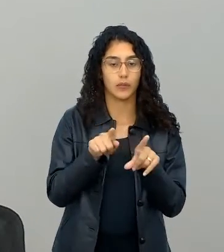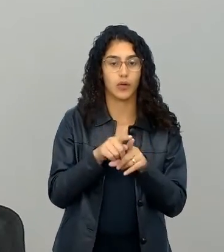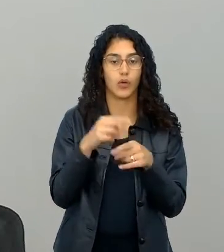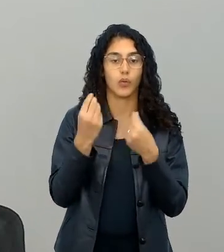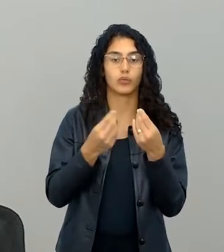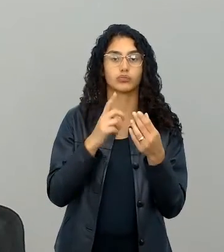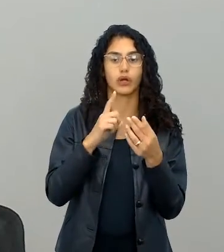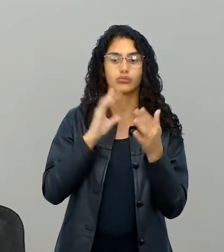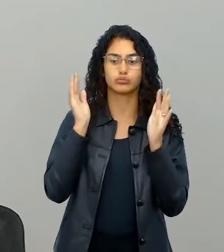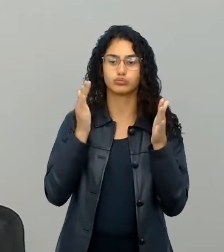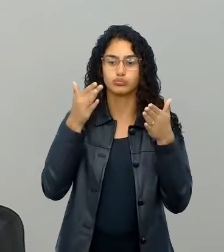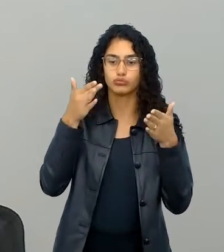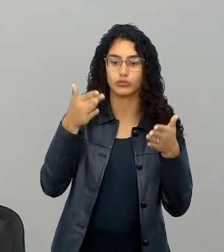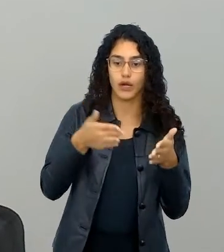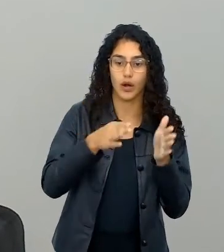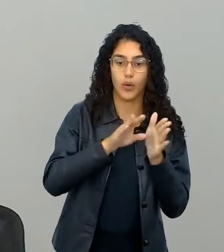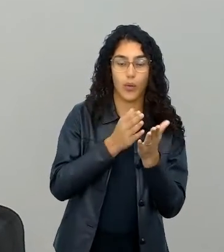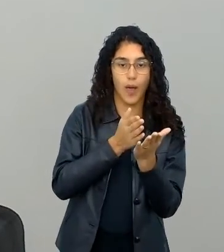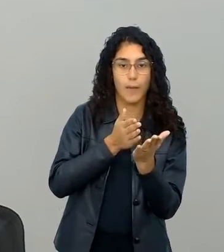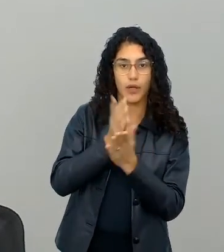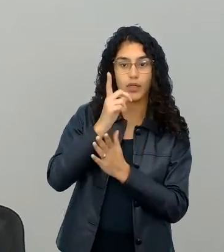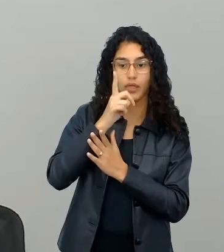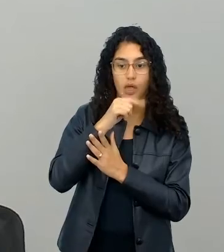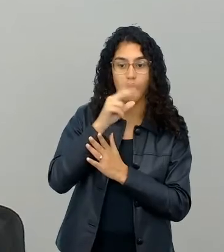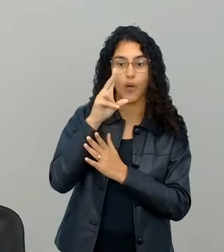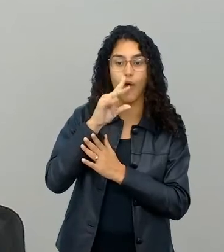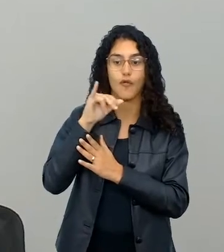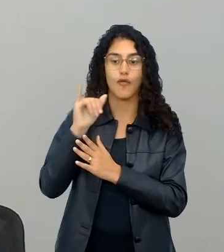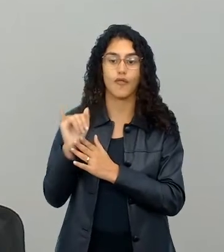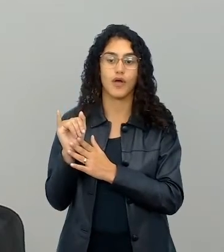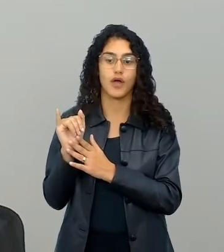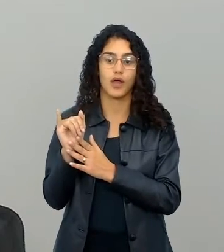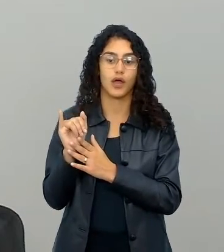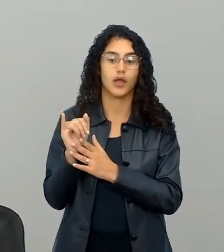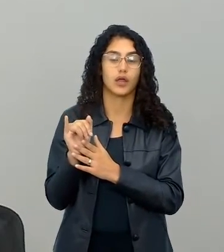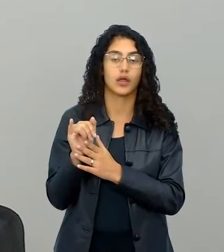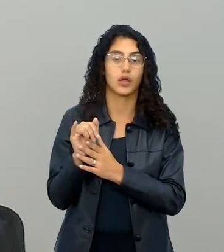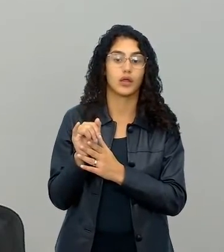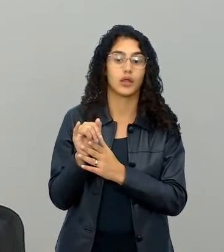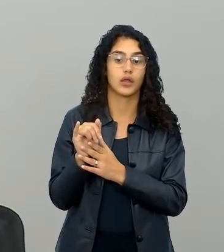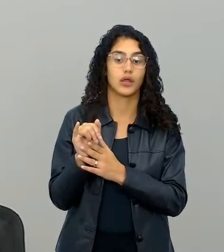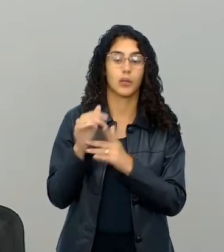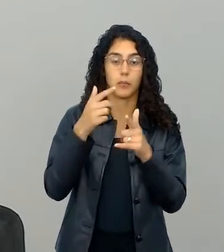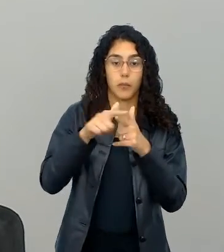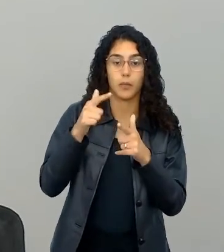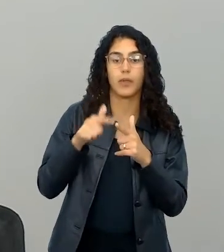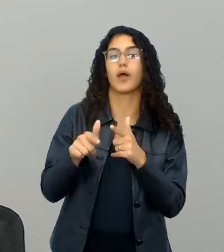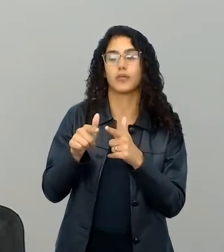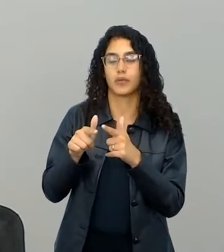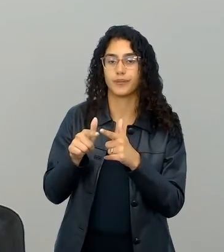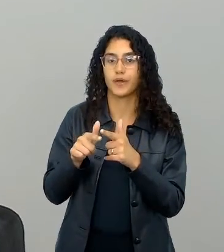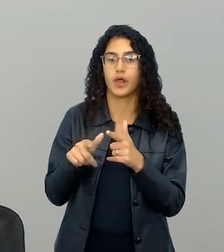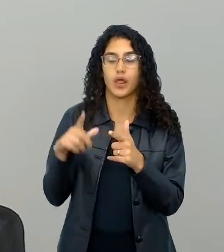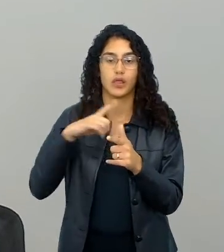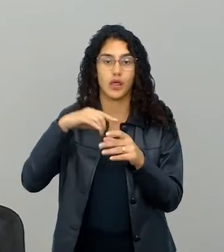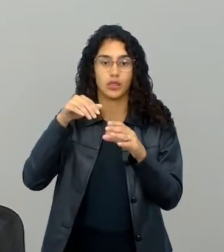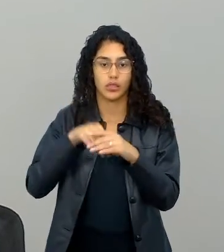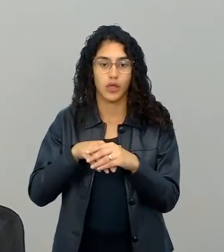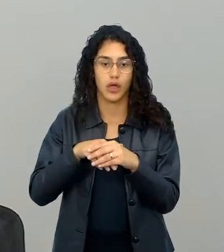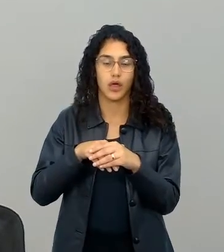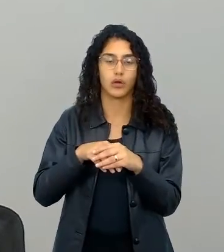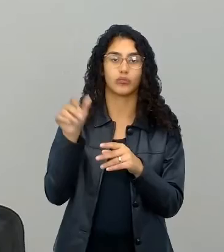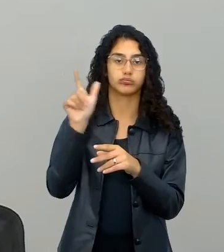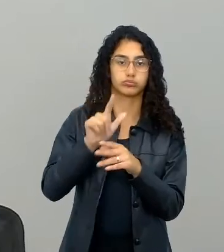ele cai direto no curso d'água, ele vai prejudicar bastante. A gente tem aí dentro da